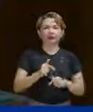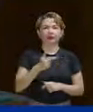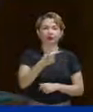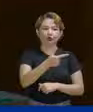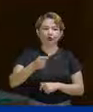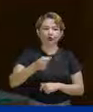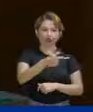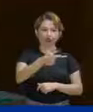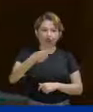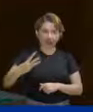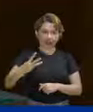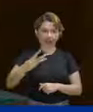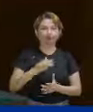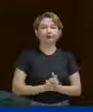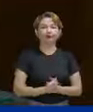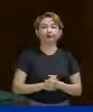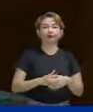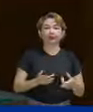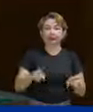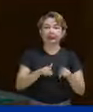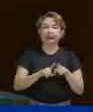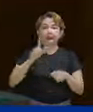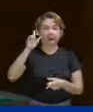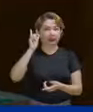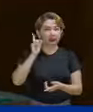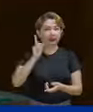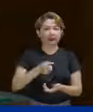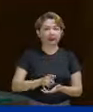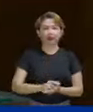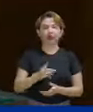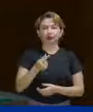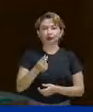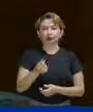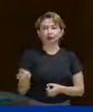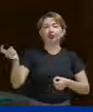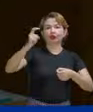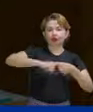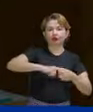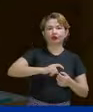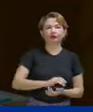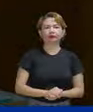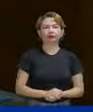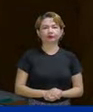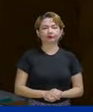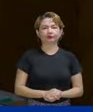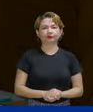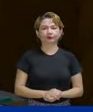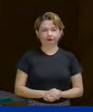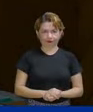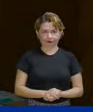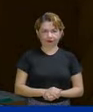de 2023, além de determinar a devolução da quantia de R$